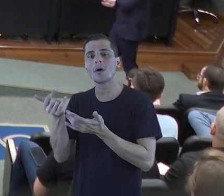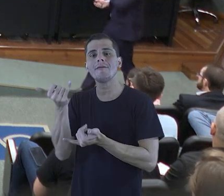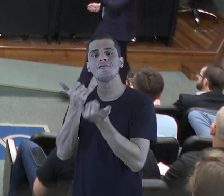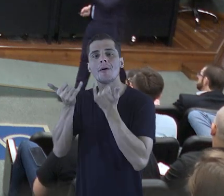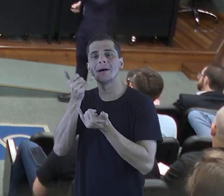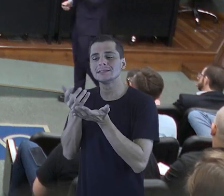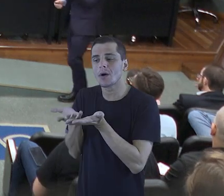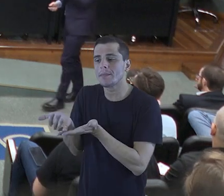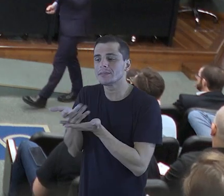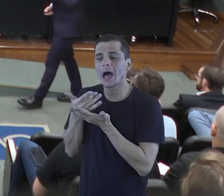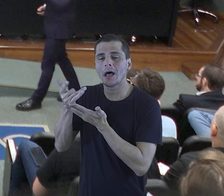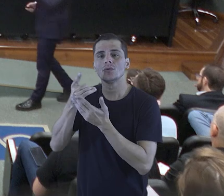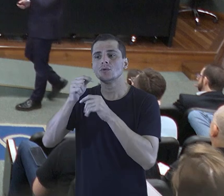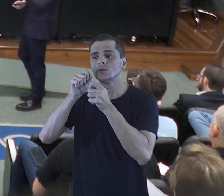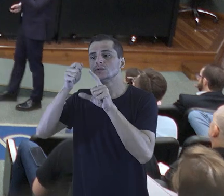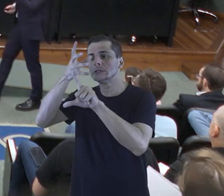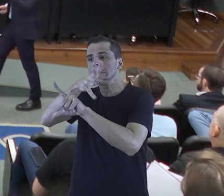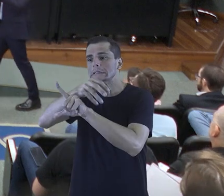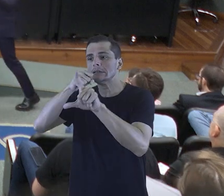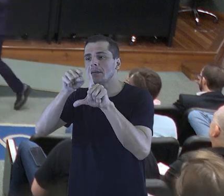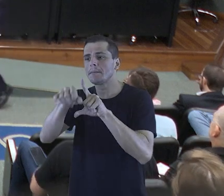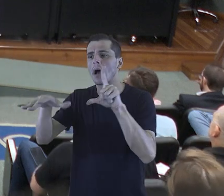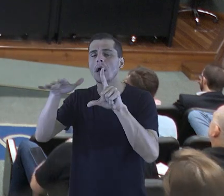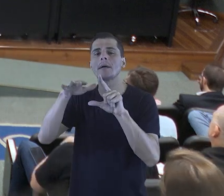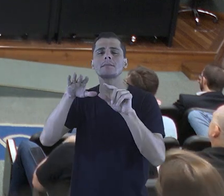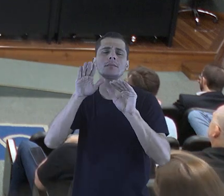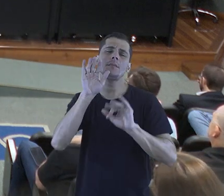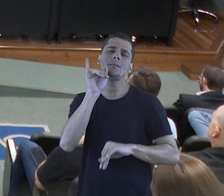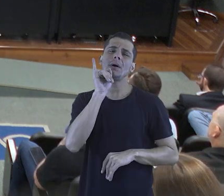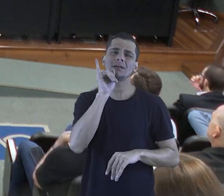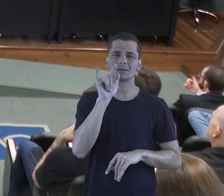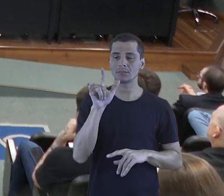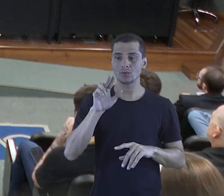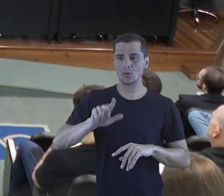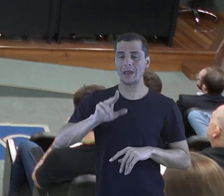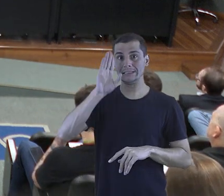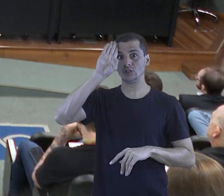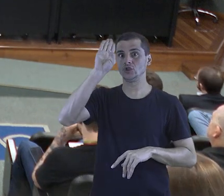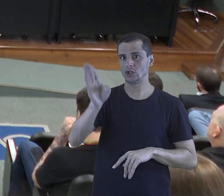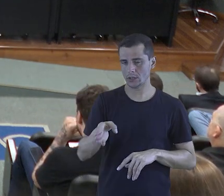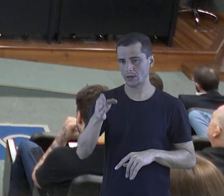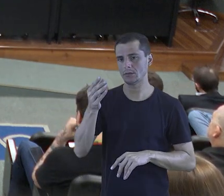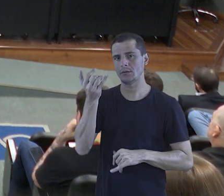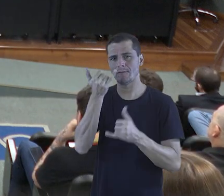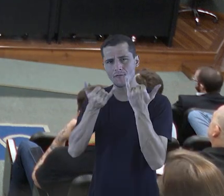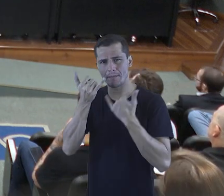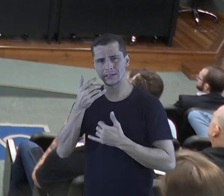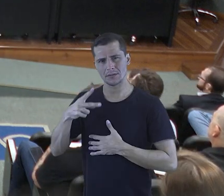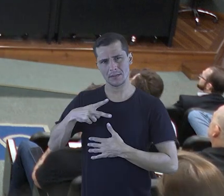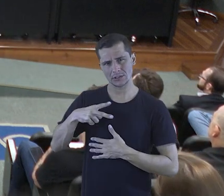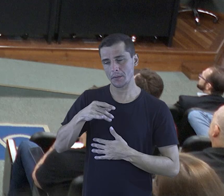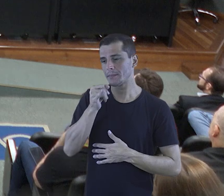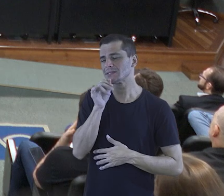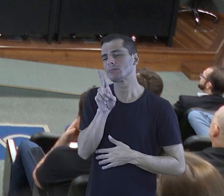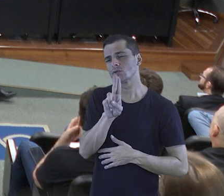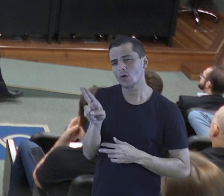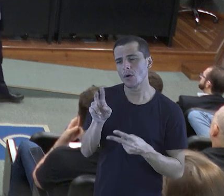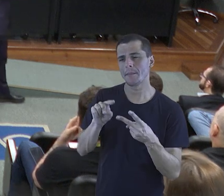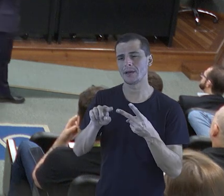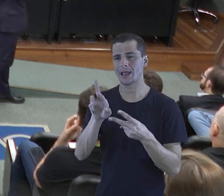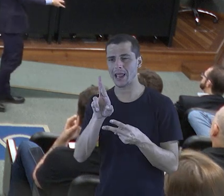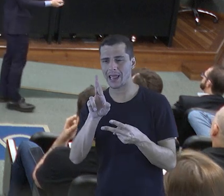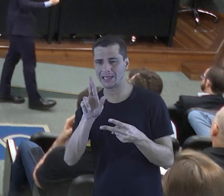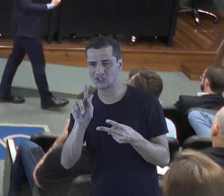Porque a gente tem alguns dados pessoais, e a gente vai ver daqui a pouco quais são, que não são necessariamente dados pessoais